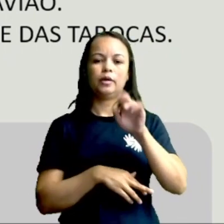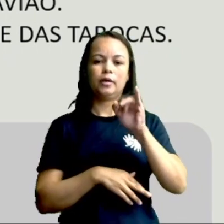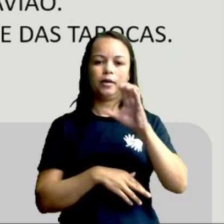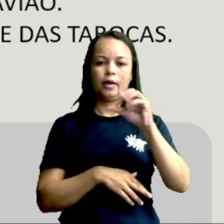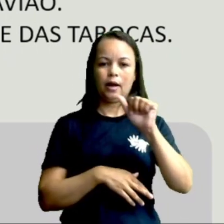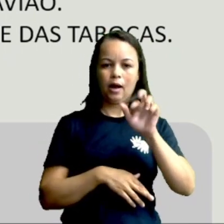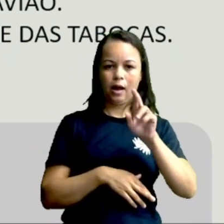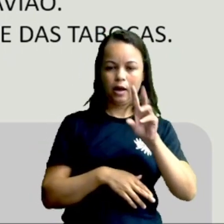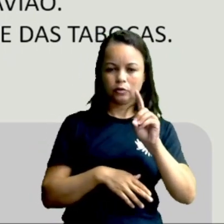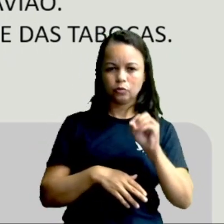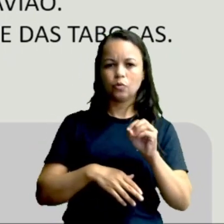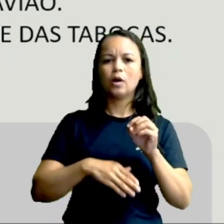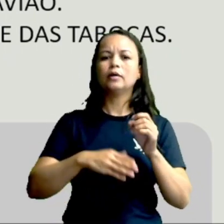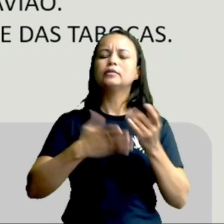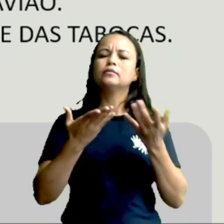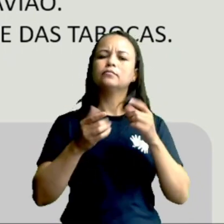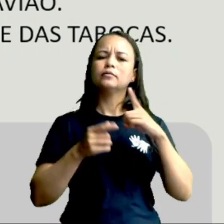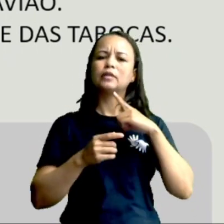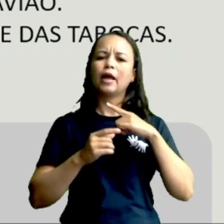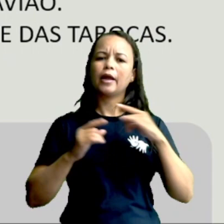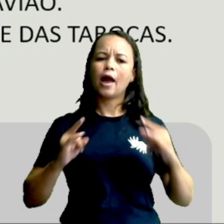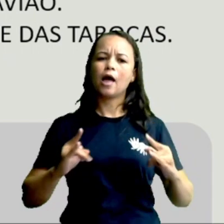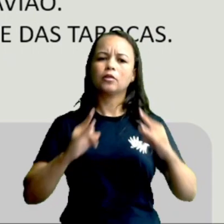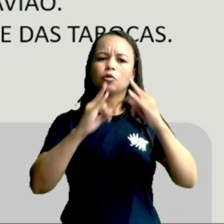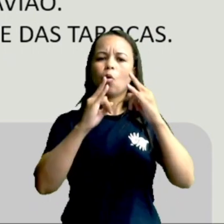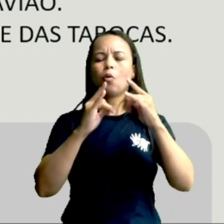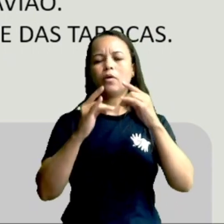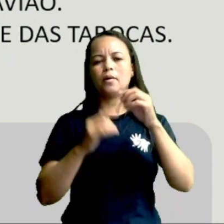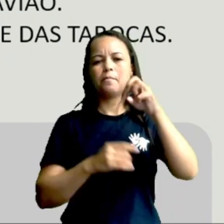a Torre Malakoff e outras